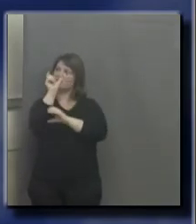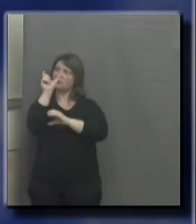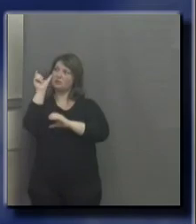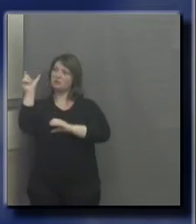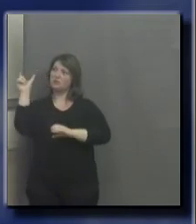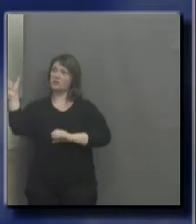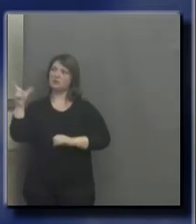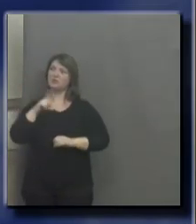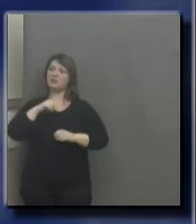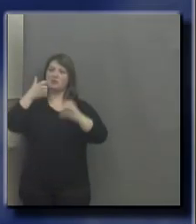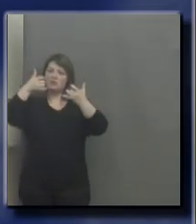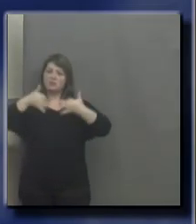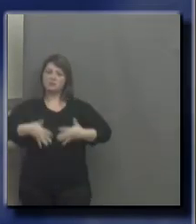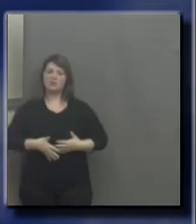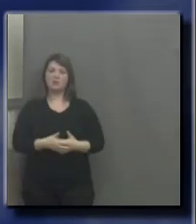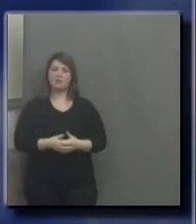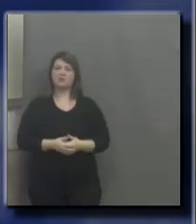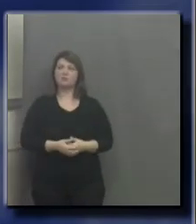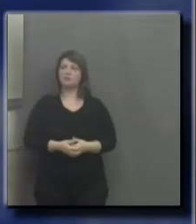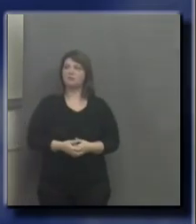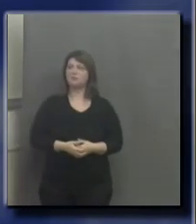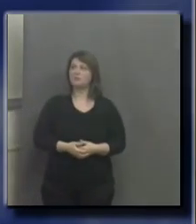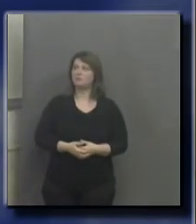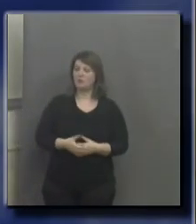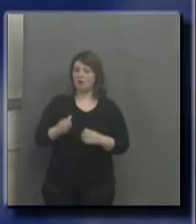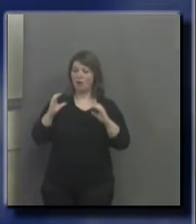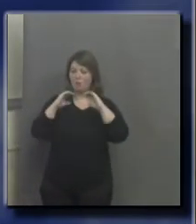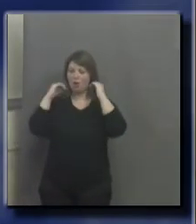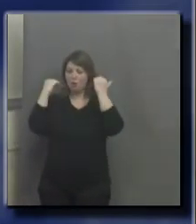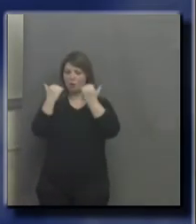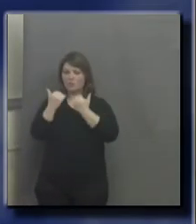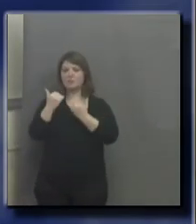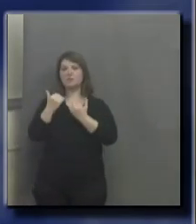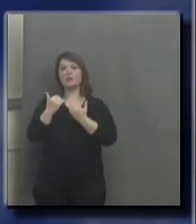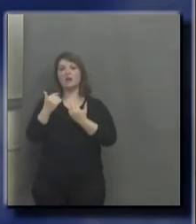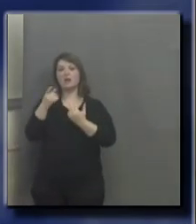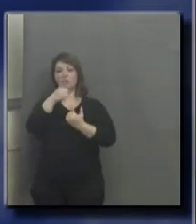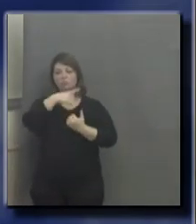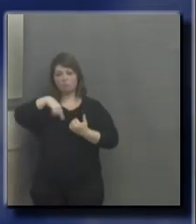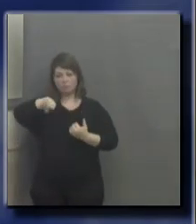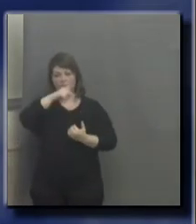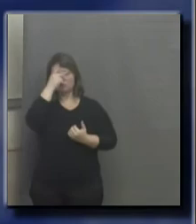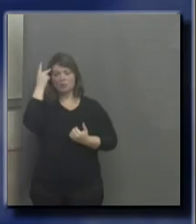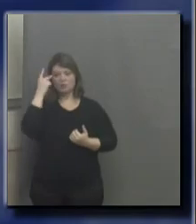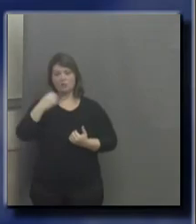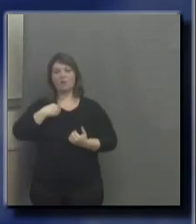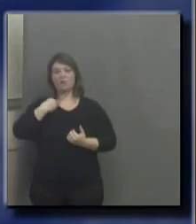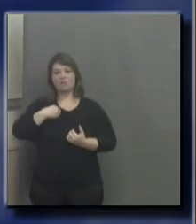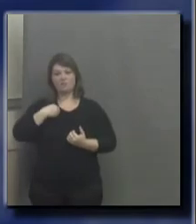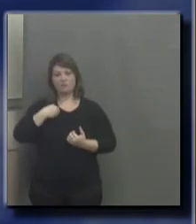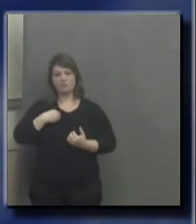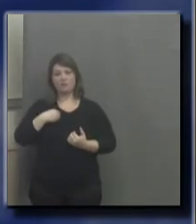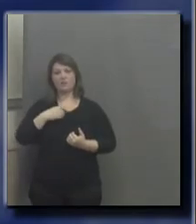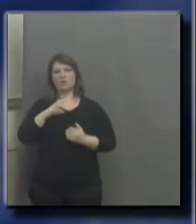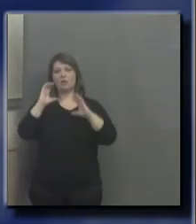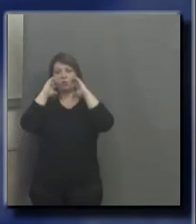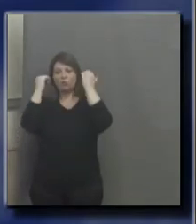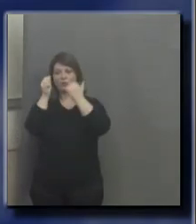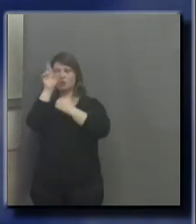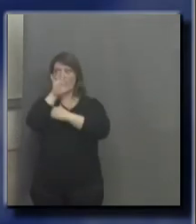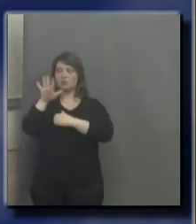Humanos e Relações do Trabalho. É uma comissão da qual participa o Conselho Nacional de